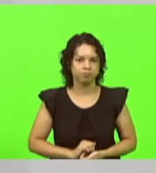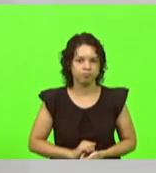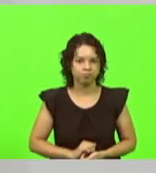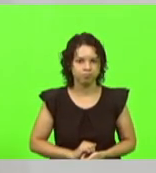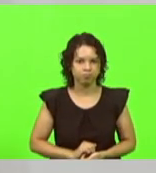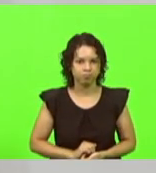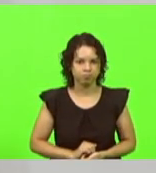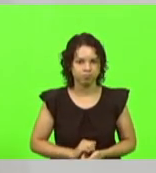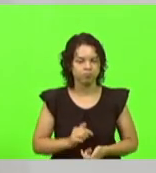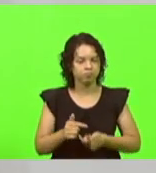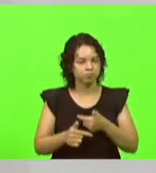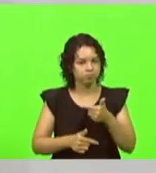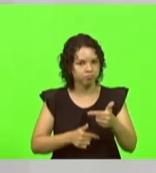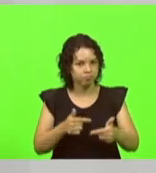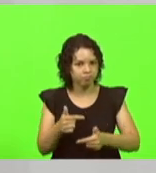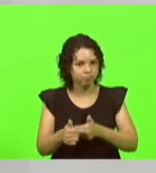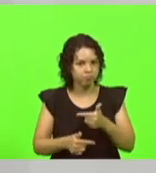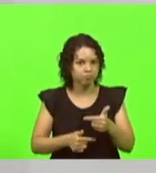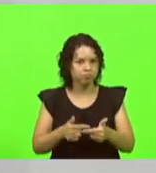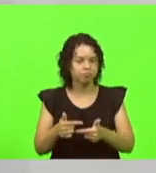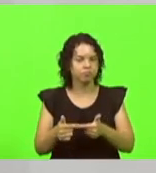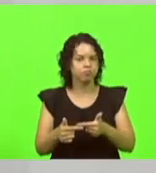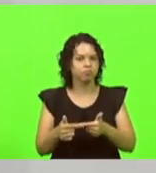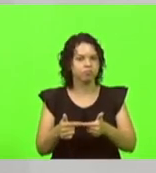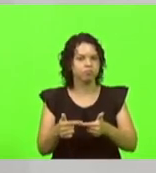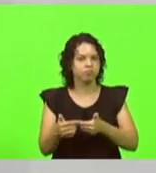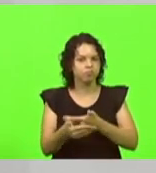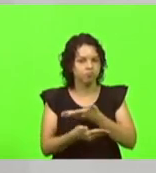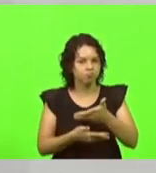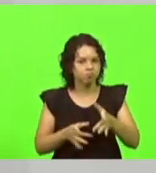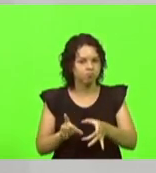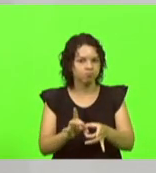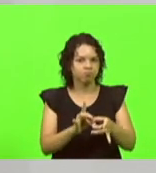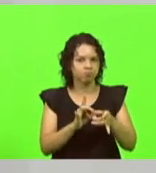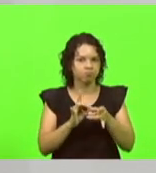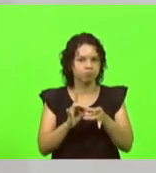de trabalhos conjuntos.